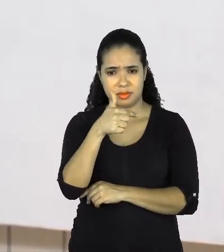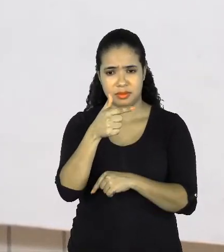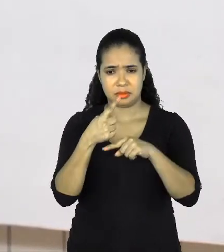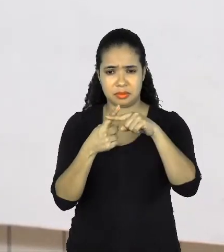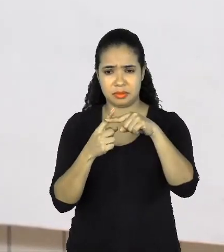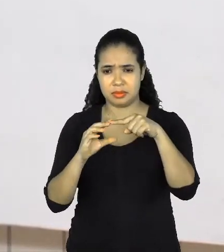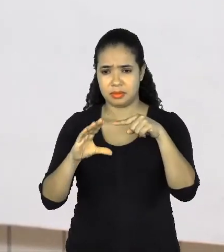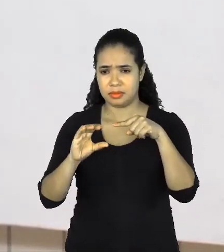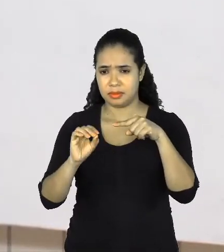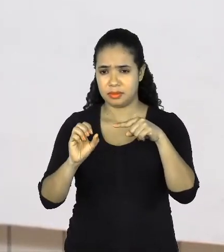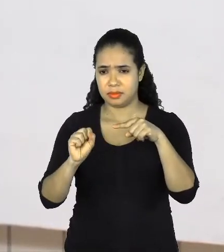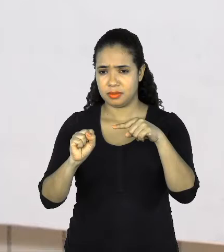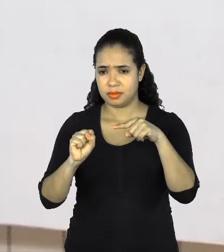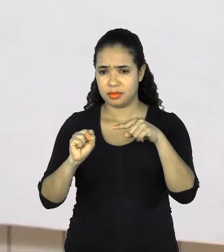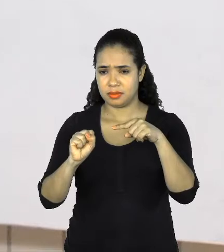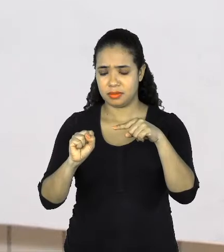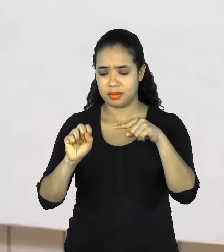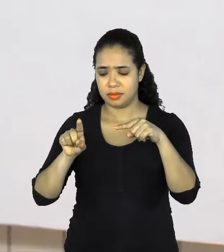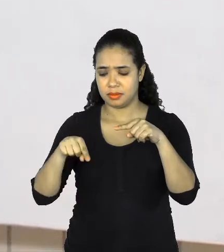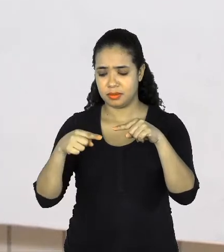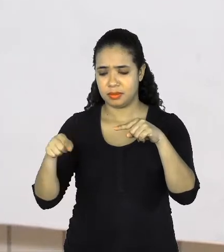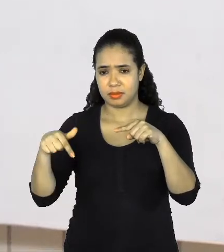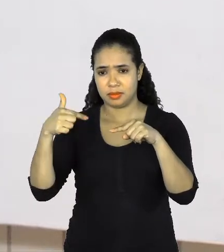seguinte situação,